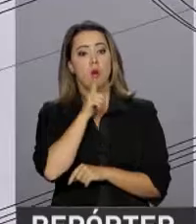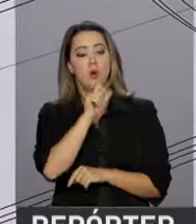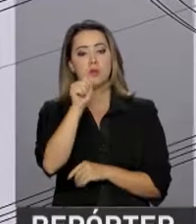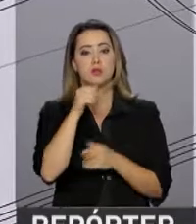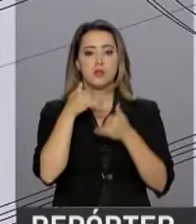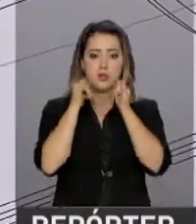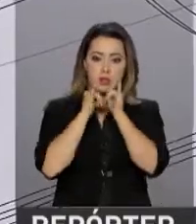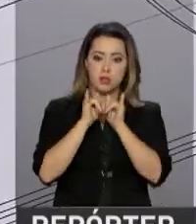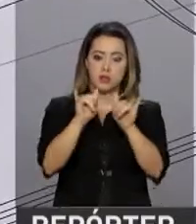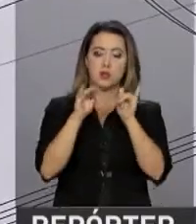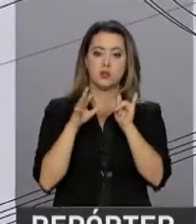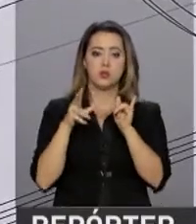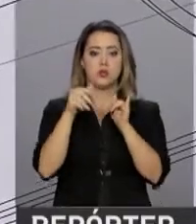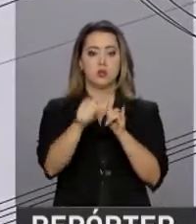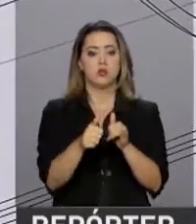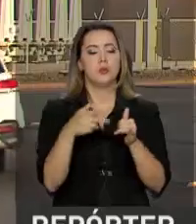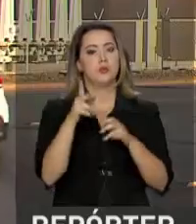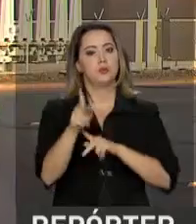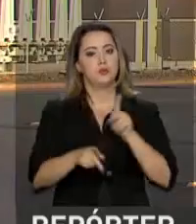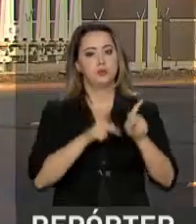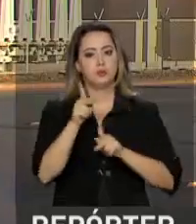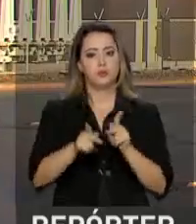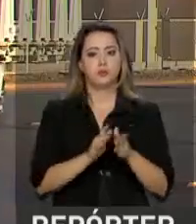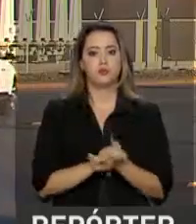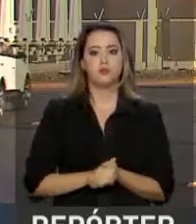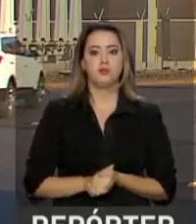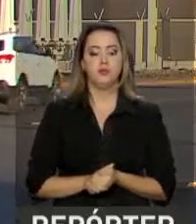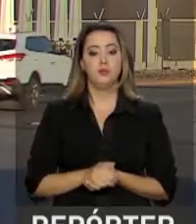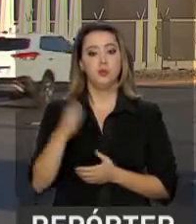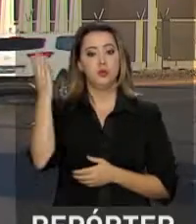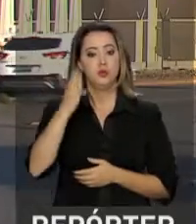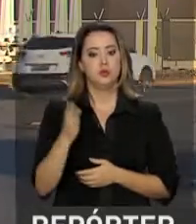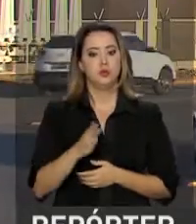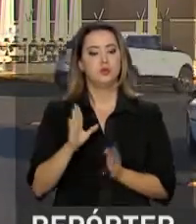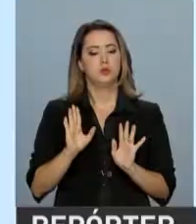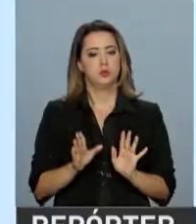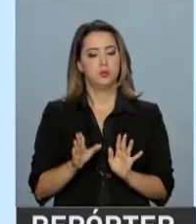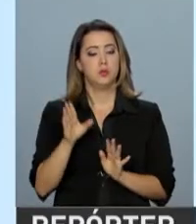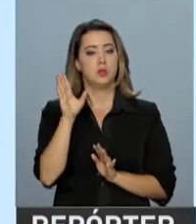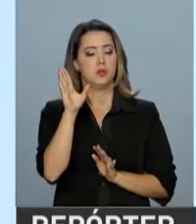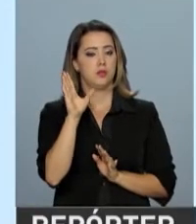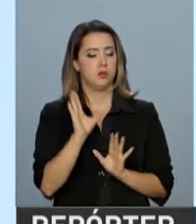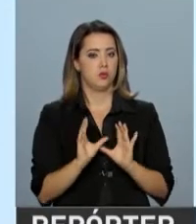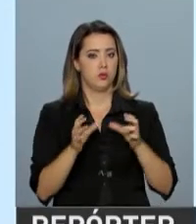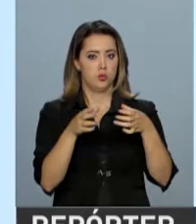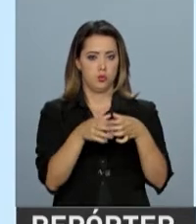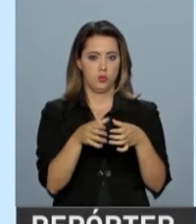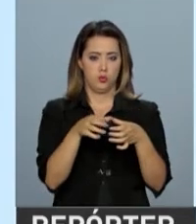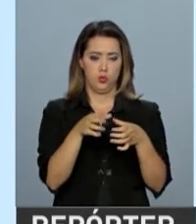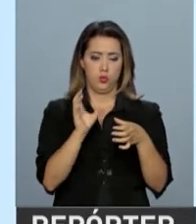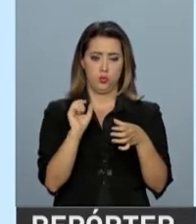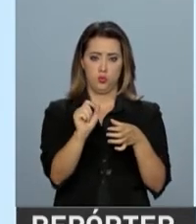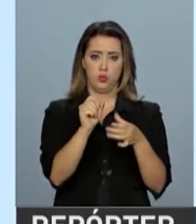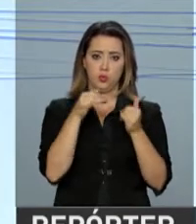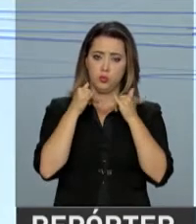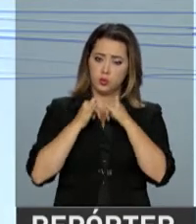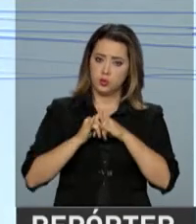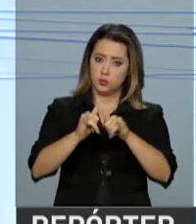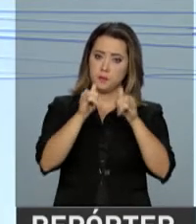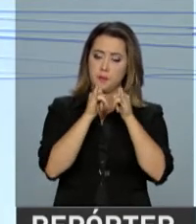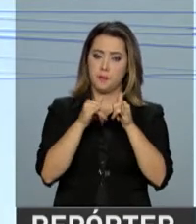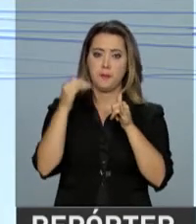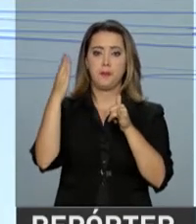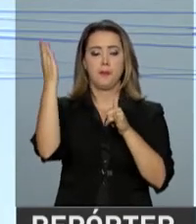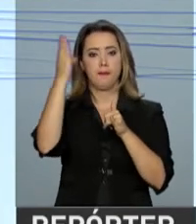energia elétrica chegar a toda a população do brasil segundo a associação brasileira de distribuidoras de energia